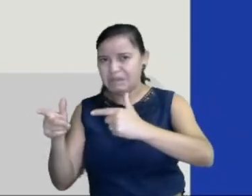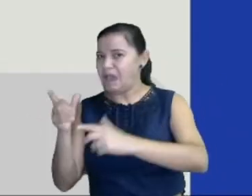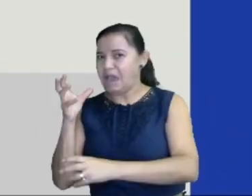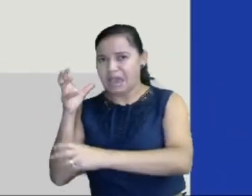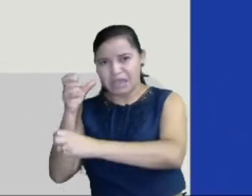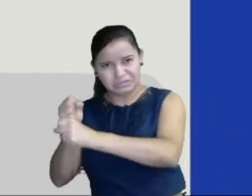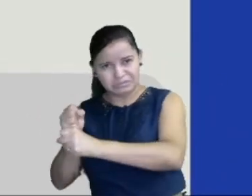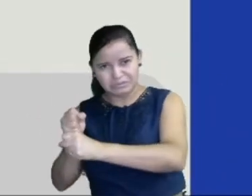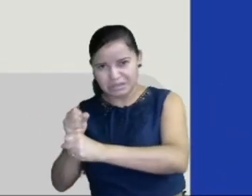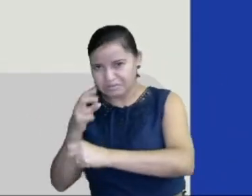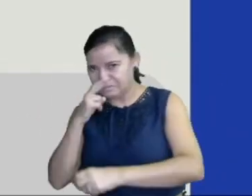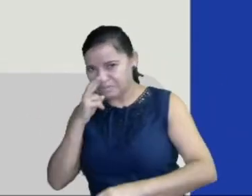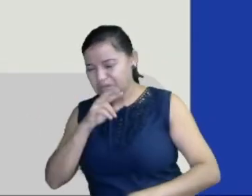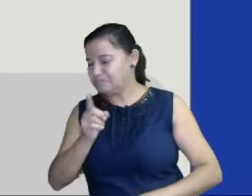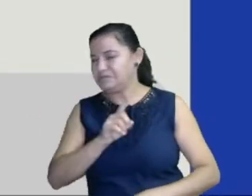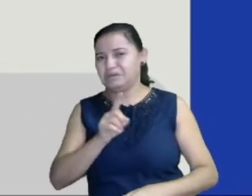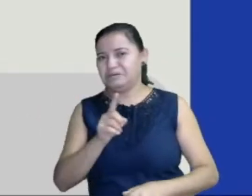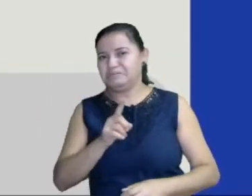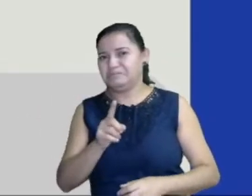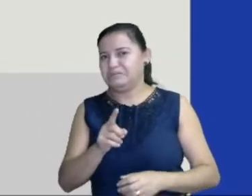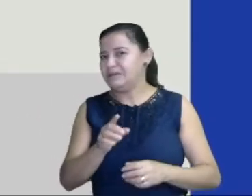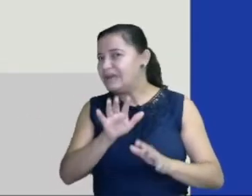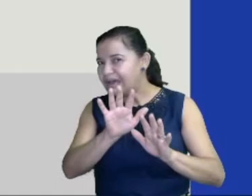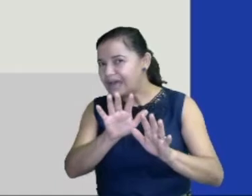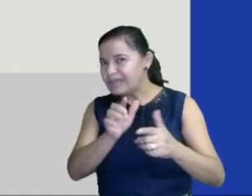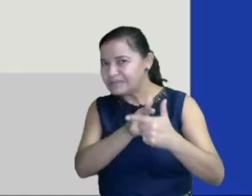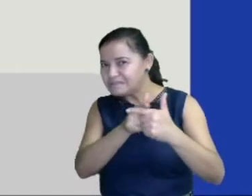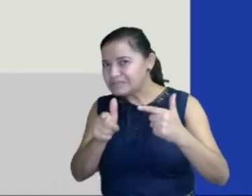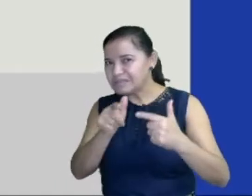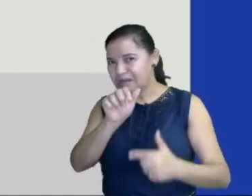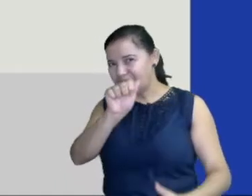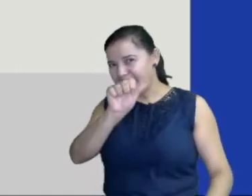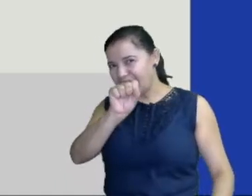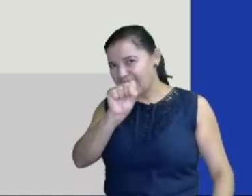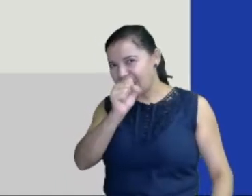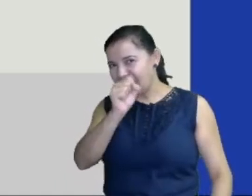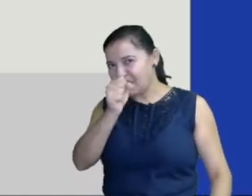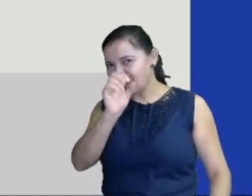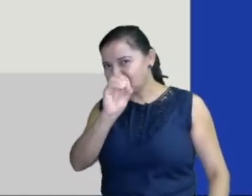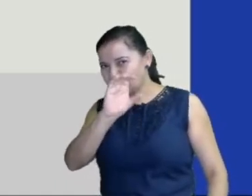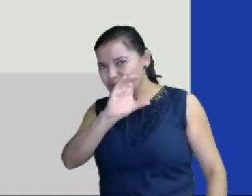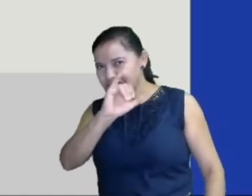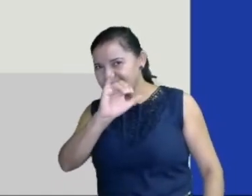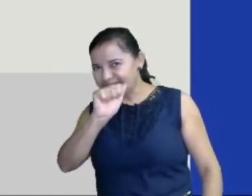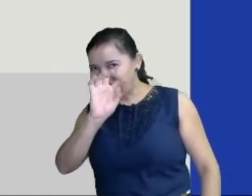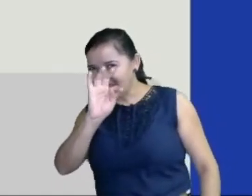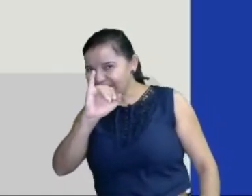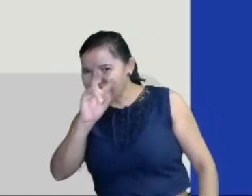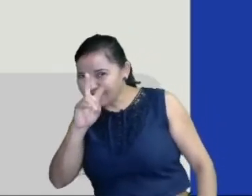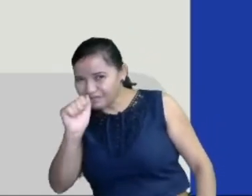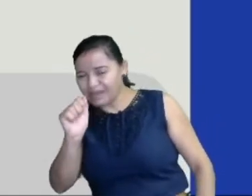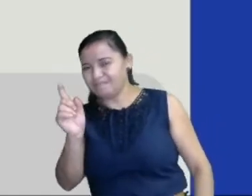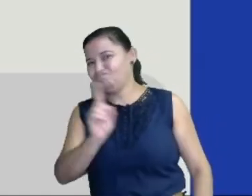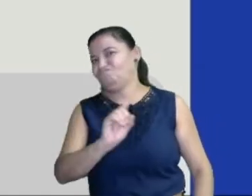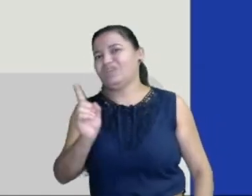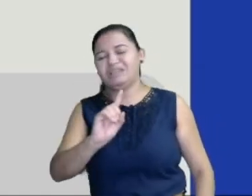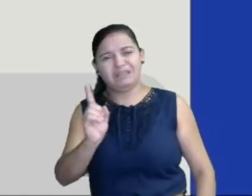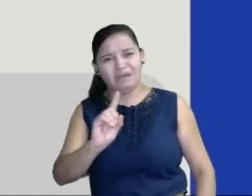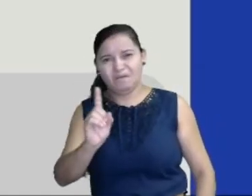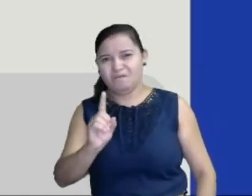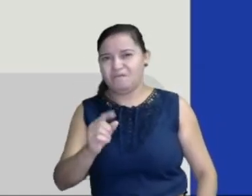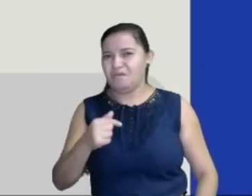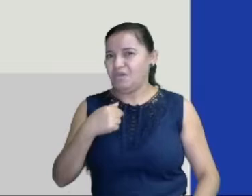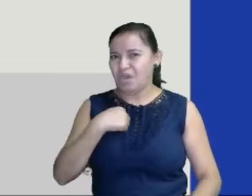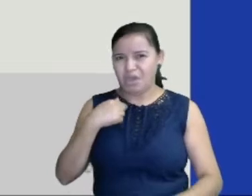divisão não é associativa porque ela não é associativa porque quando eu estou dividindo